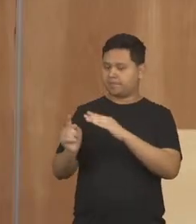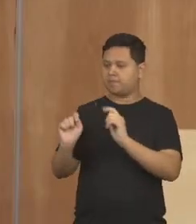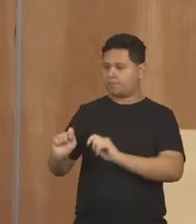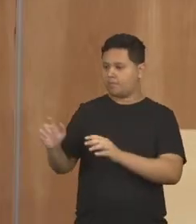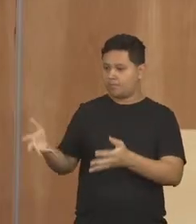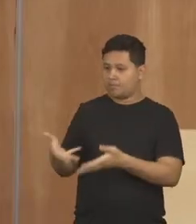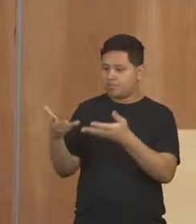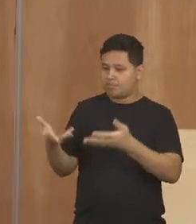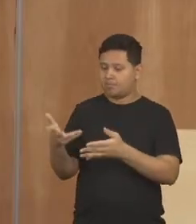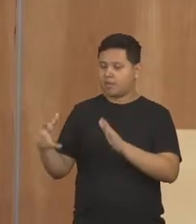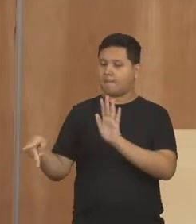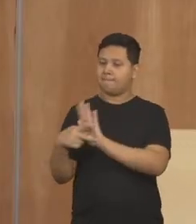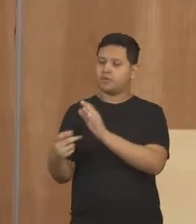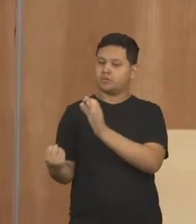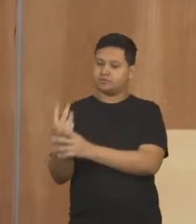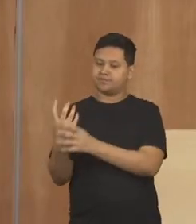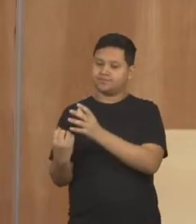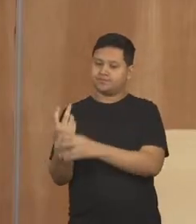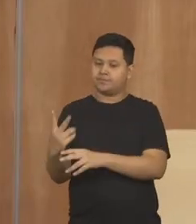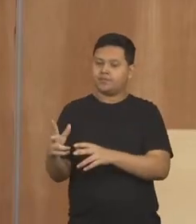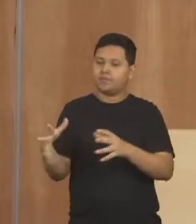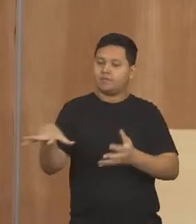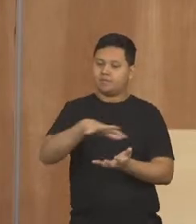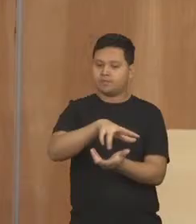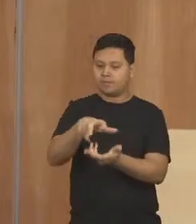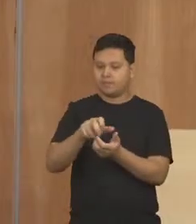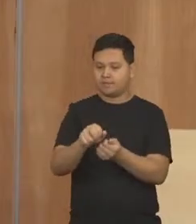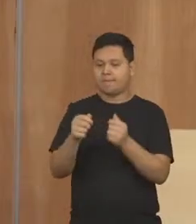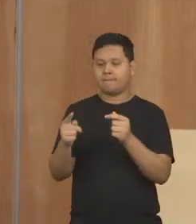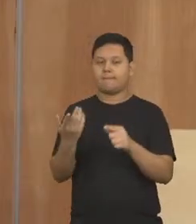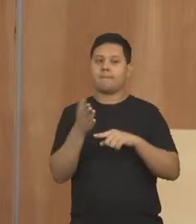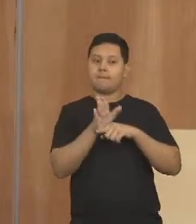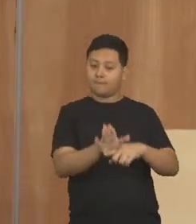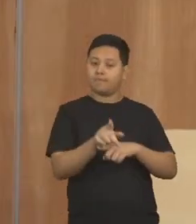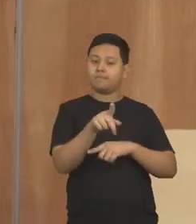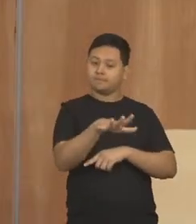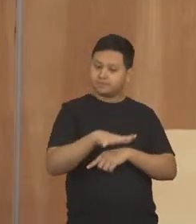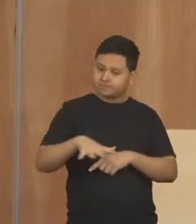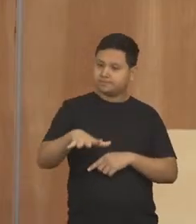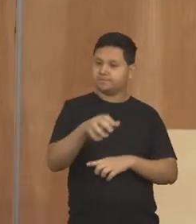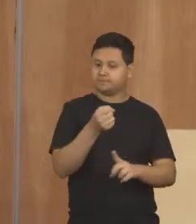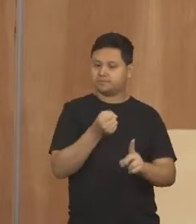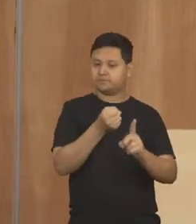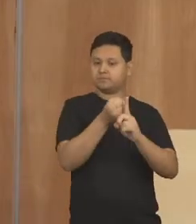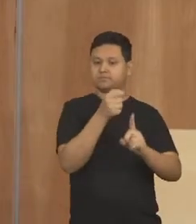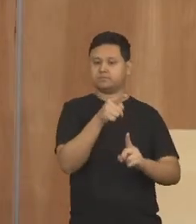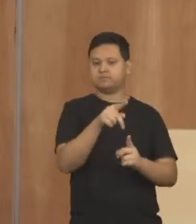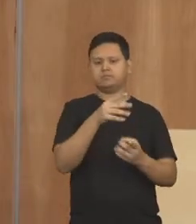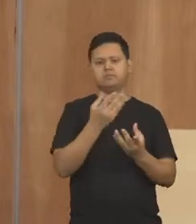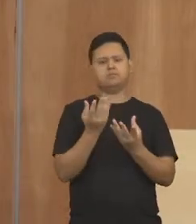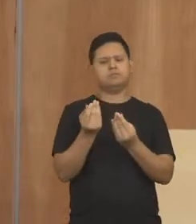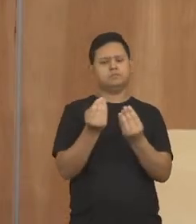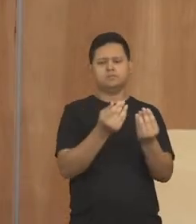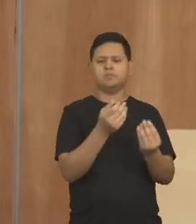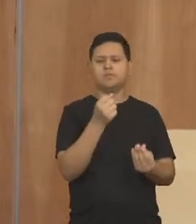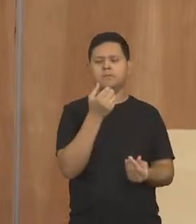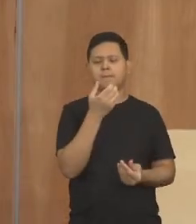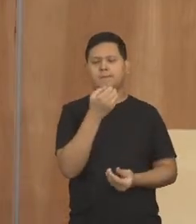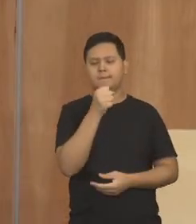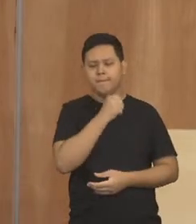implementem projetos inovadores e sustentáveis, beneficiando diretamente milhares de